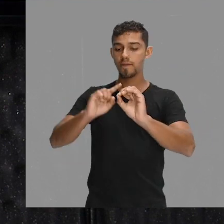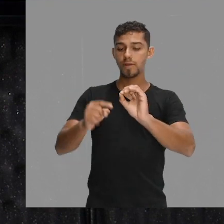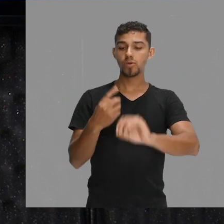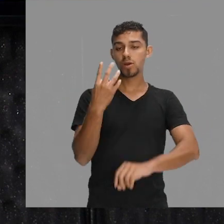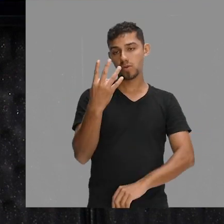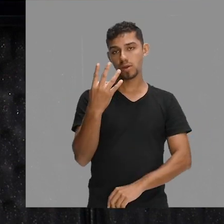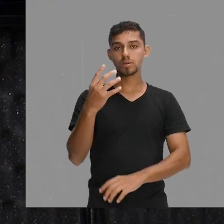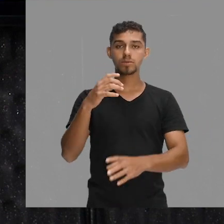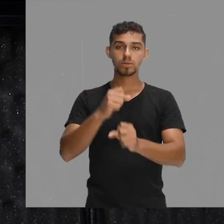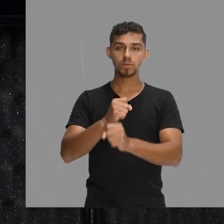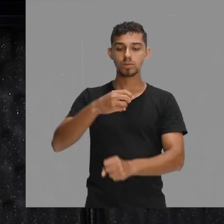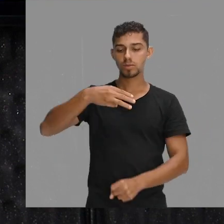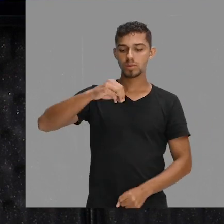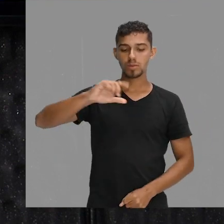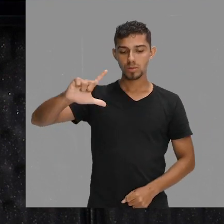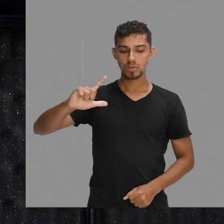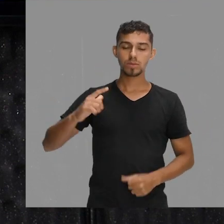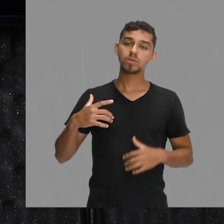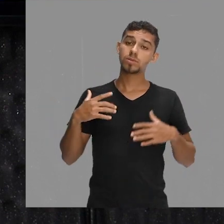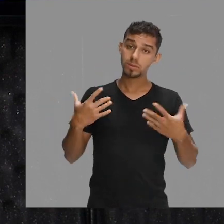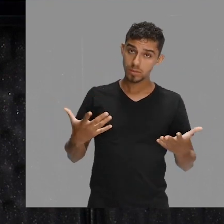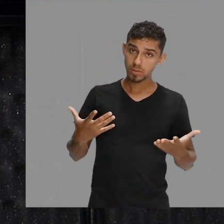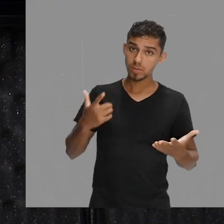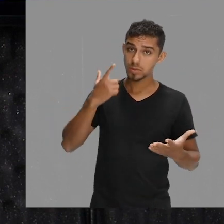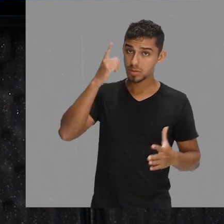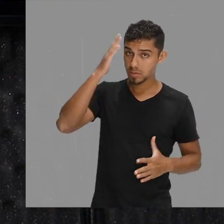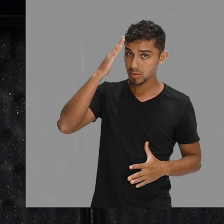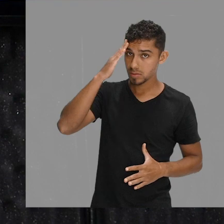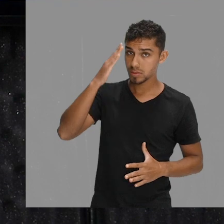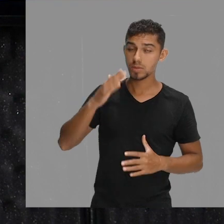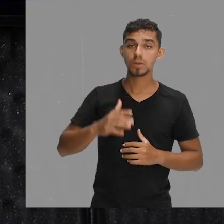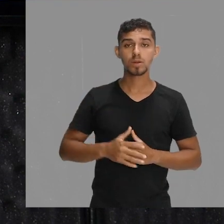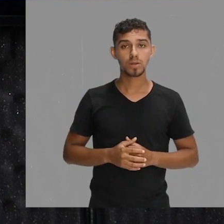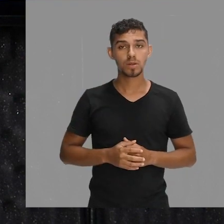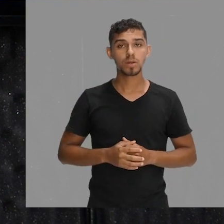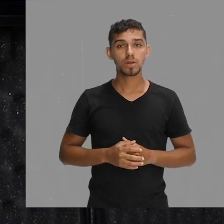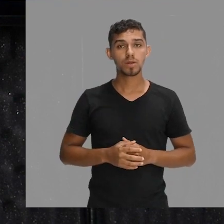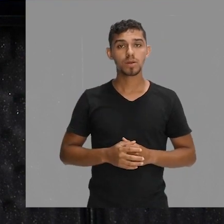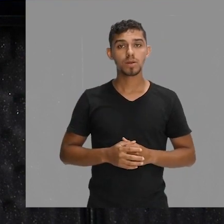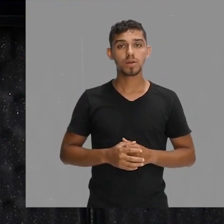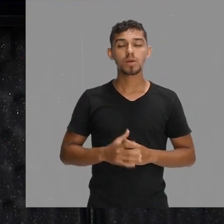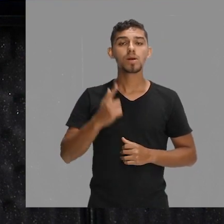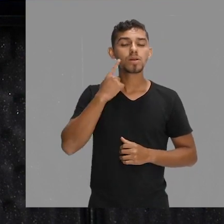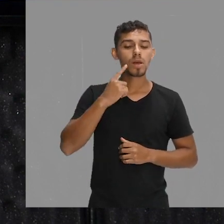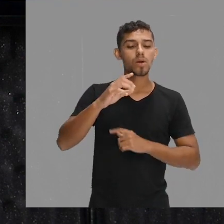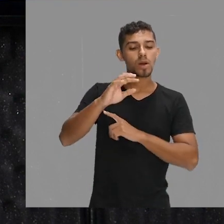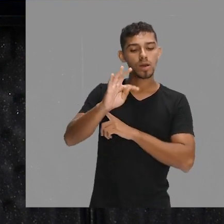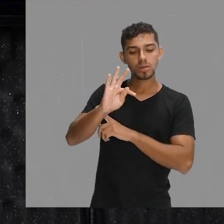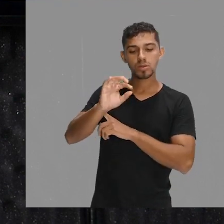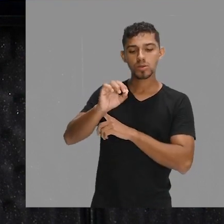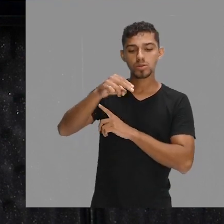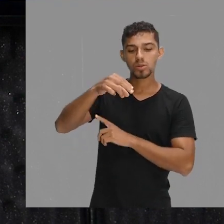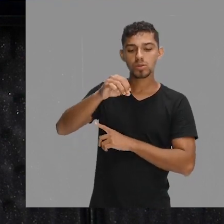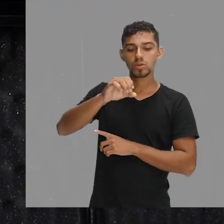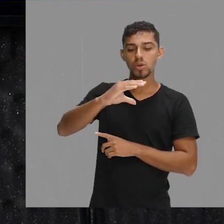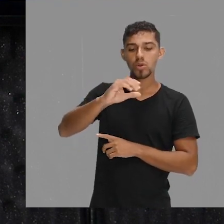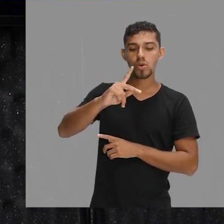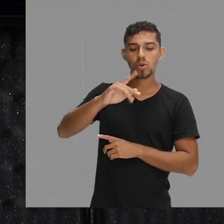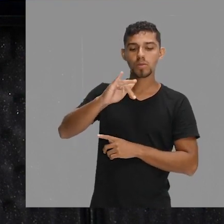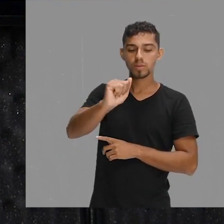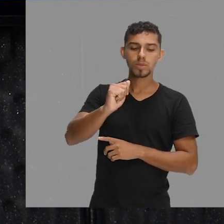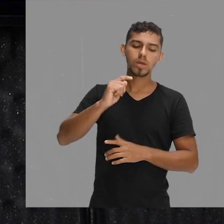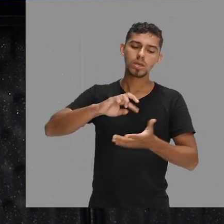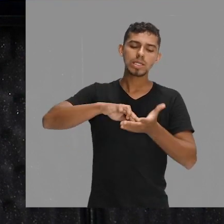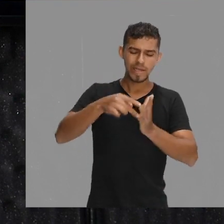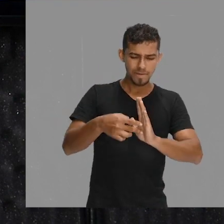de partículas. Certo? Esse é o efeito tonoscópico. Então, a tonoscopia nada mais é do que a diminuição